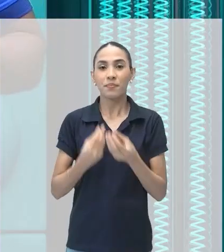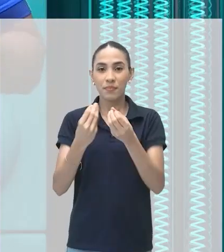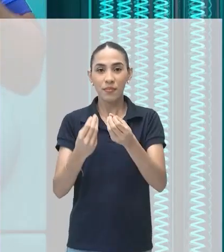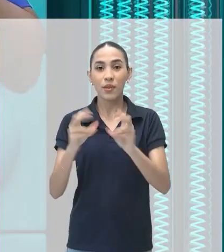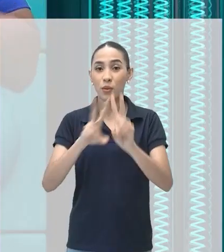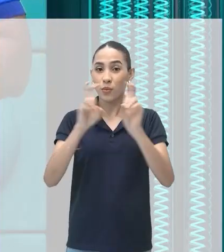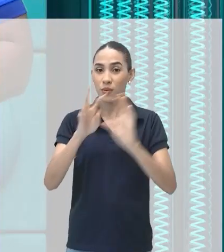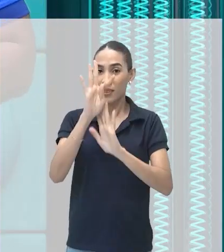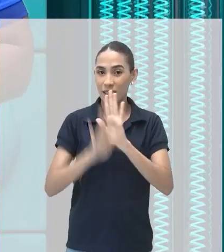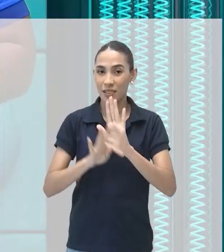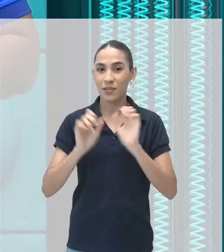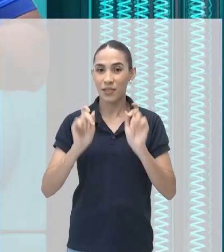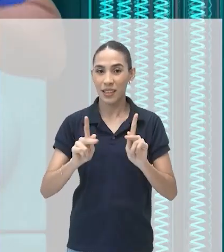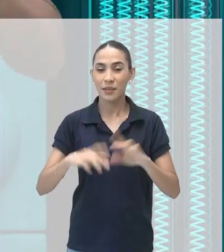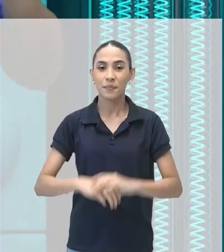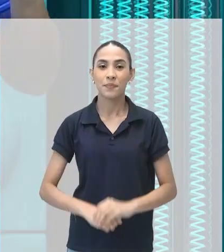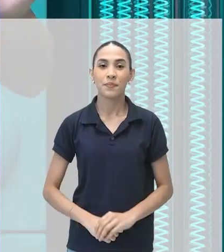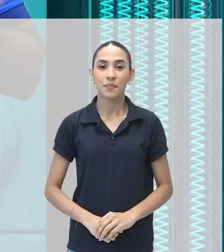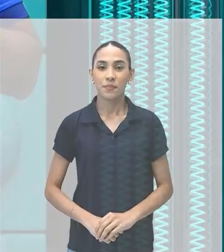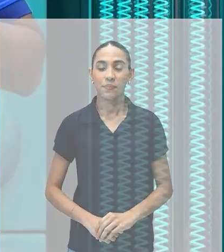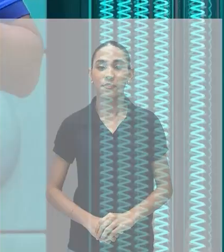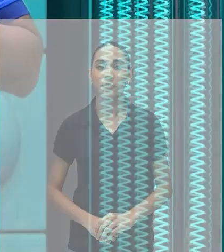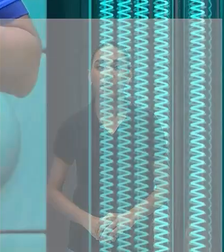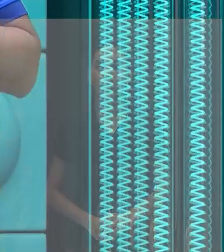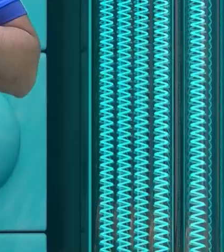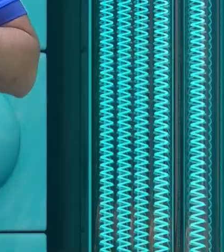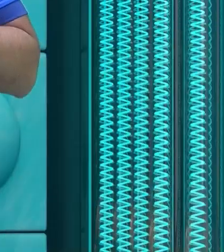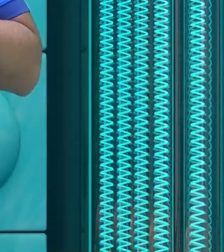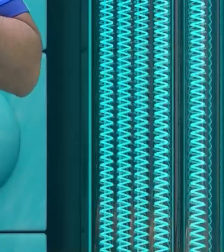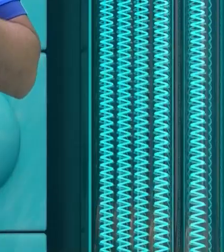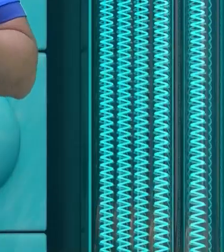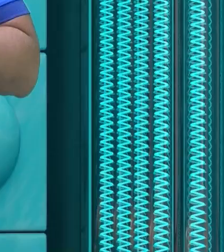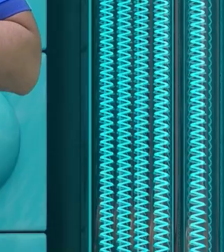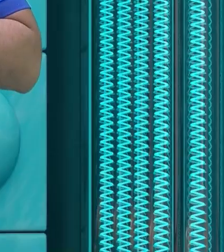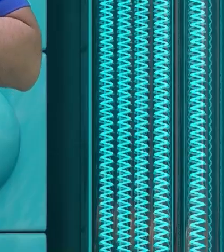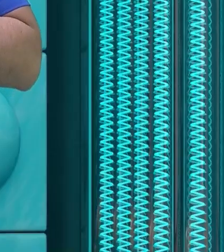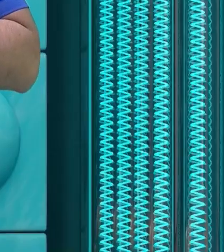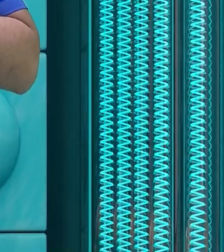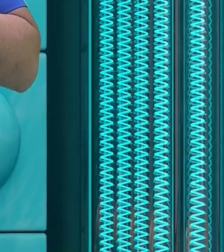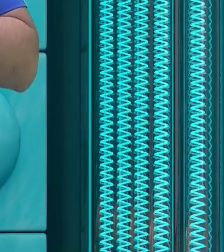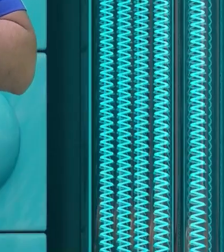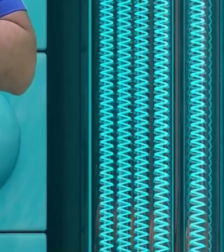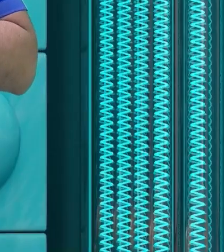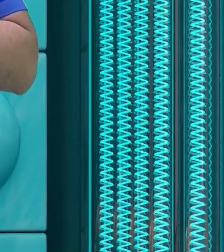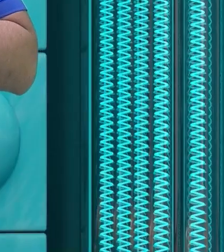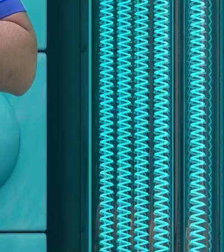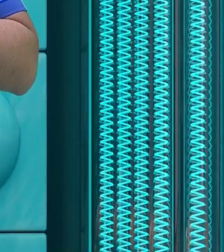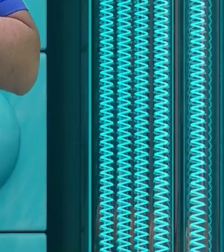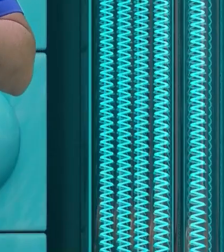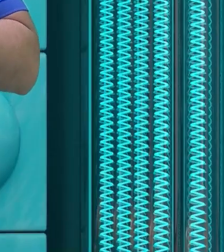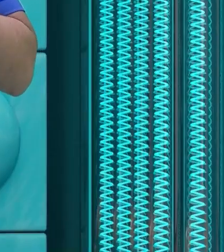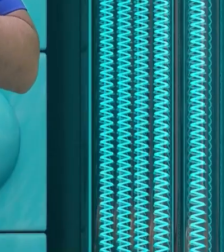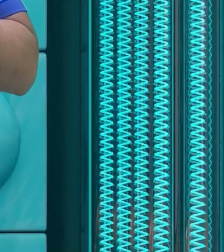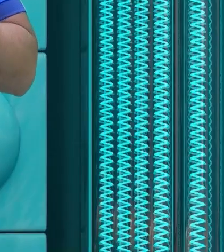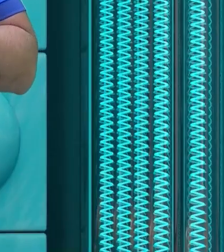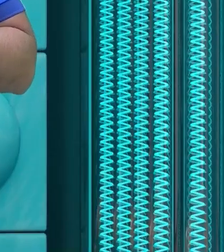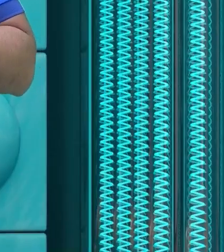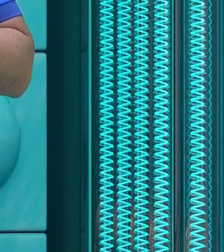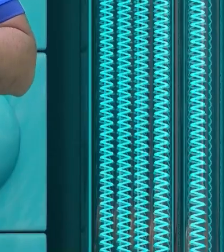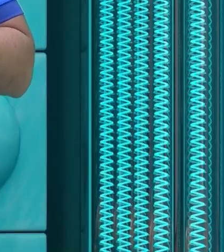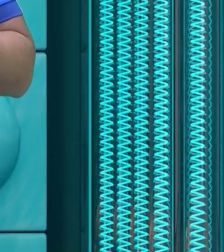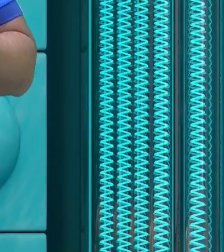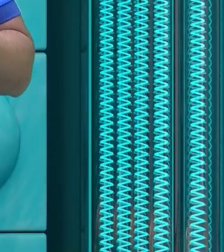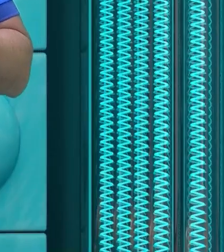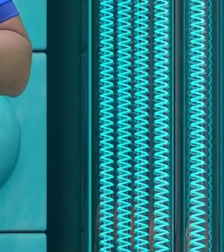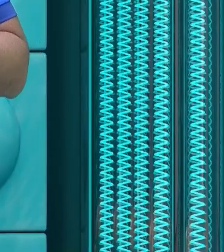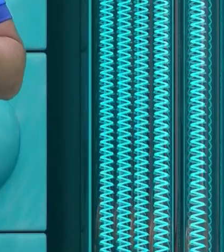nesse texto, ok? Então, analisamos a trilha sonora, vimos aí os dois momentos, vimos aí que ela pode influenciar